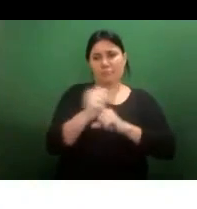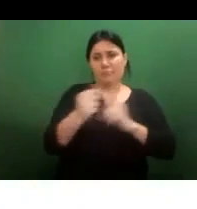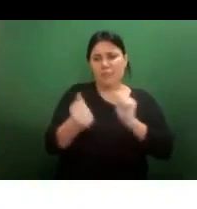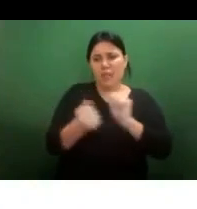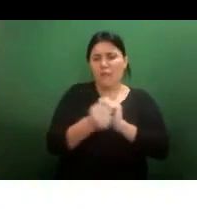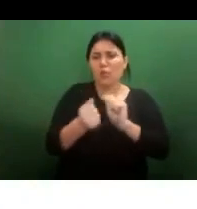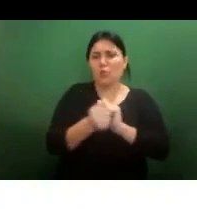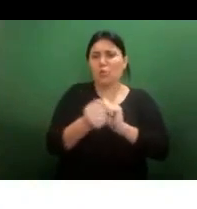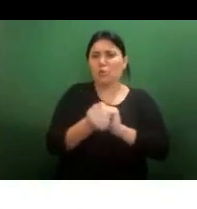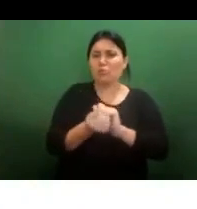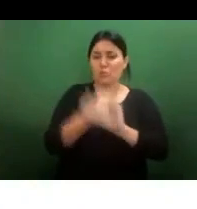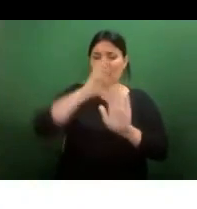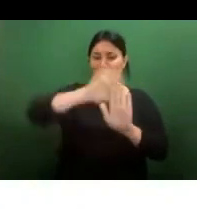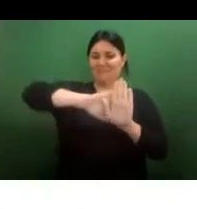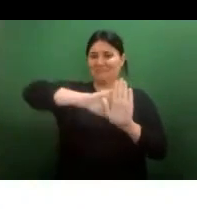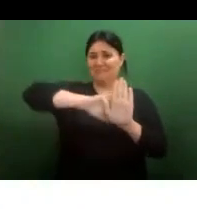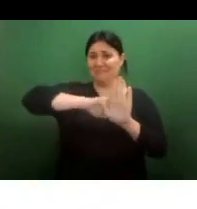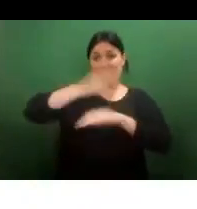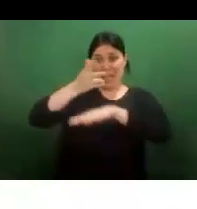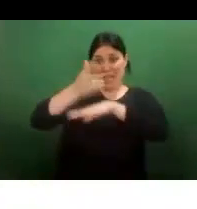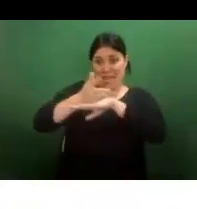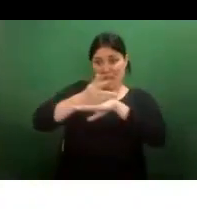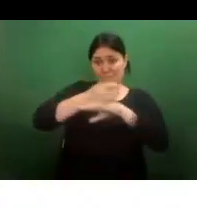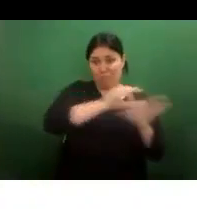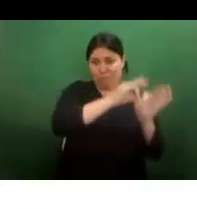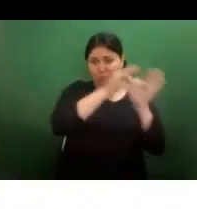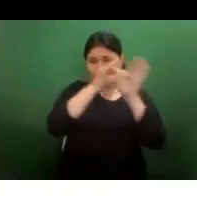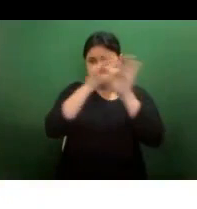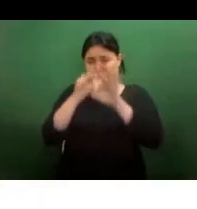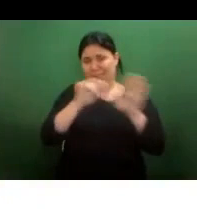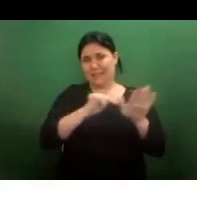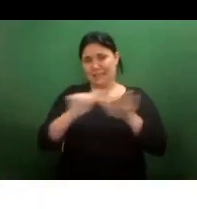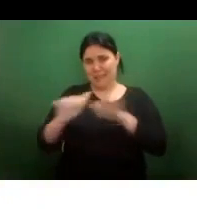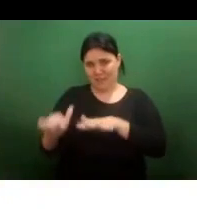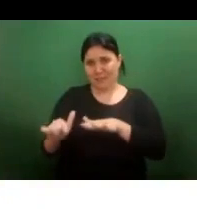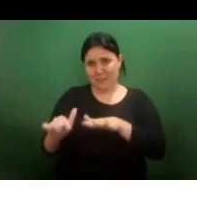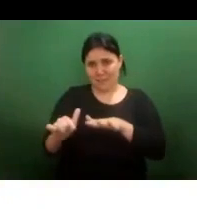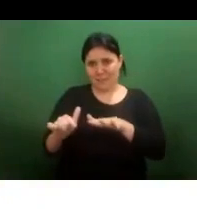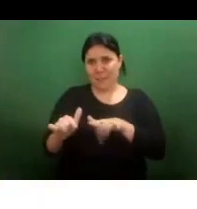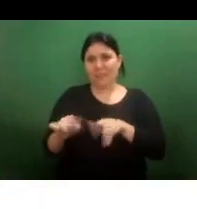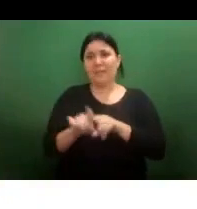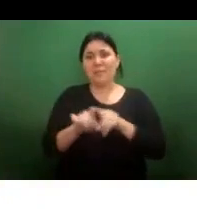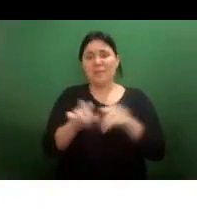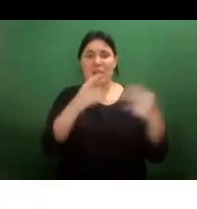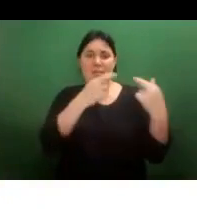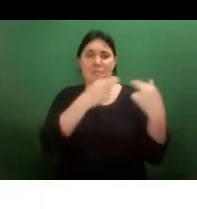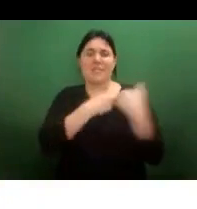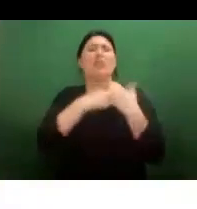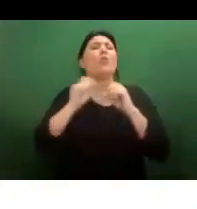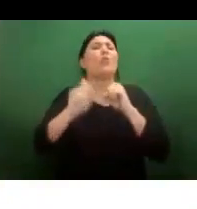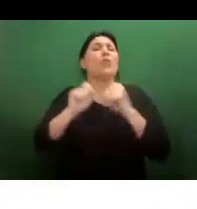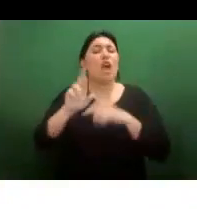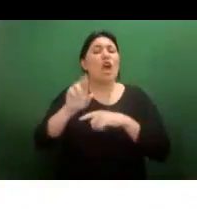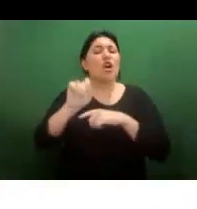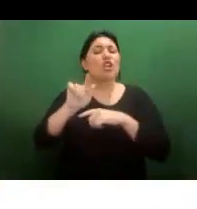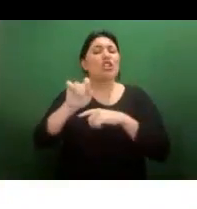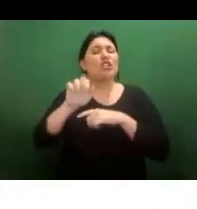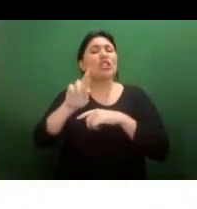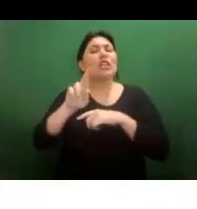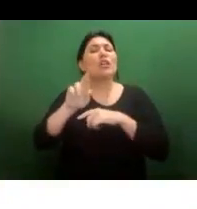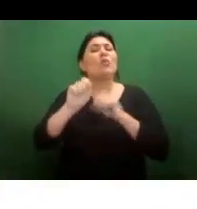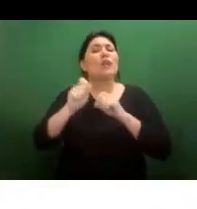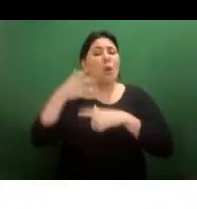das câmeras também ao longo dessa semana. Foi responsabilidade do Roger também divulgar todas as palestras